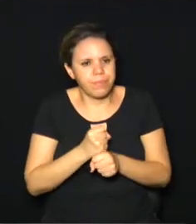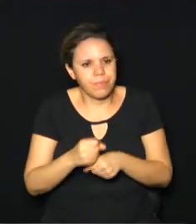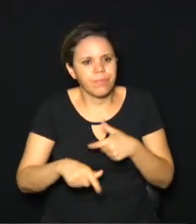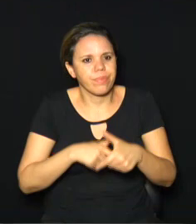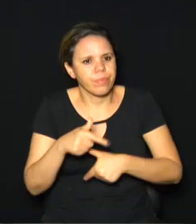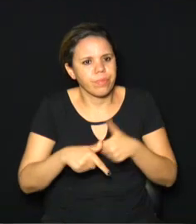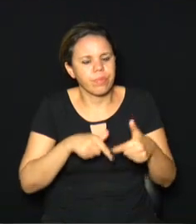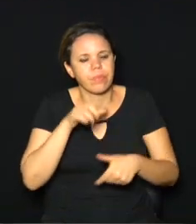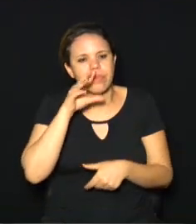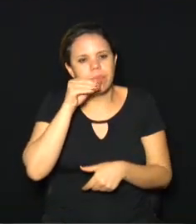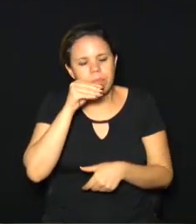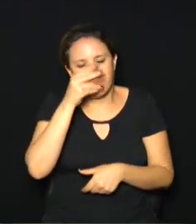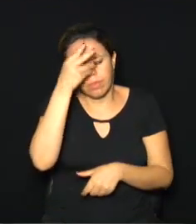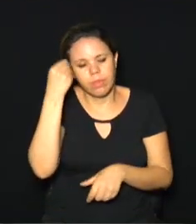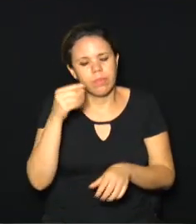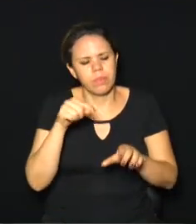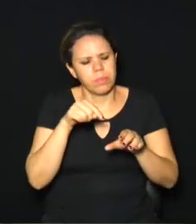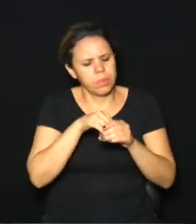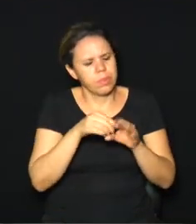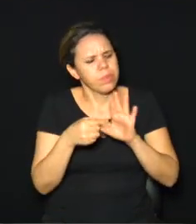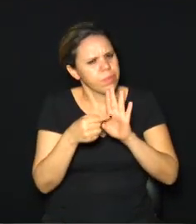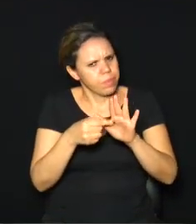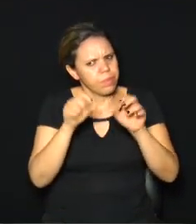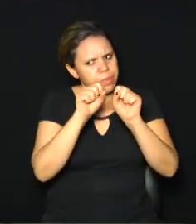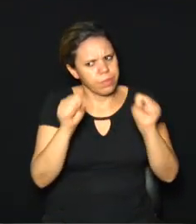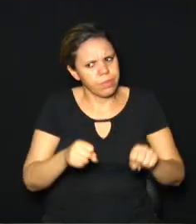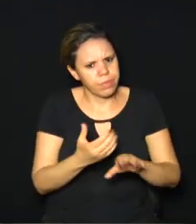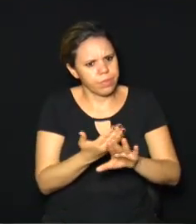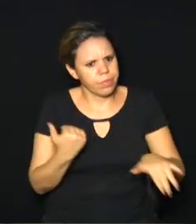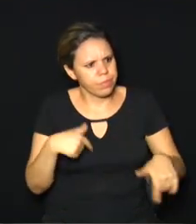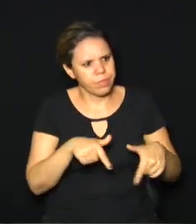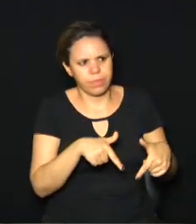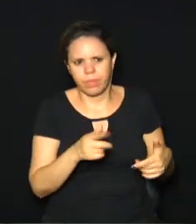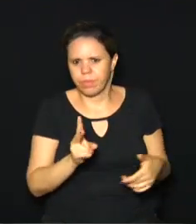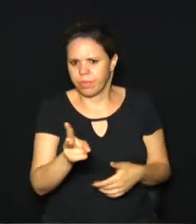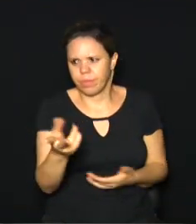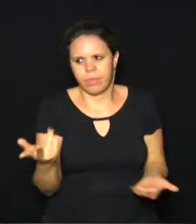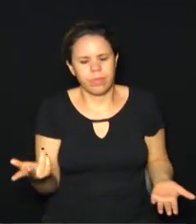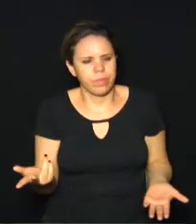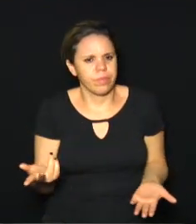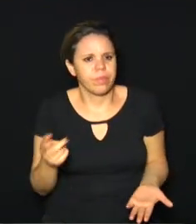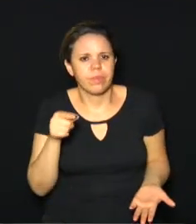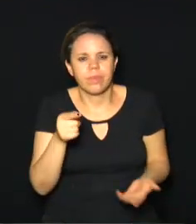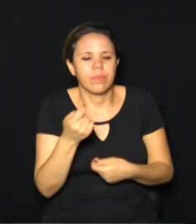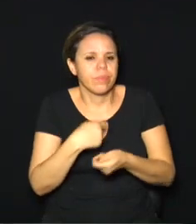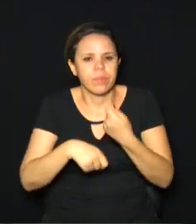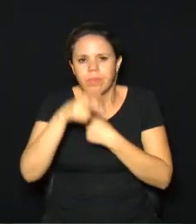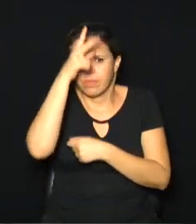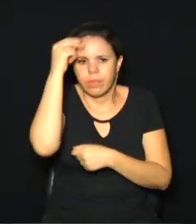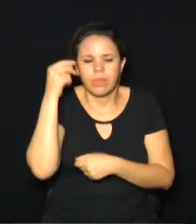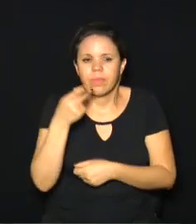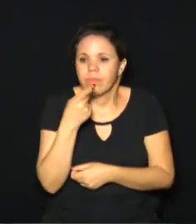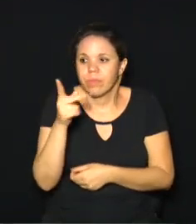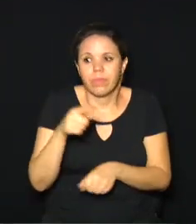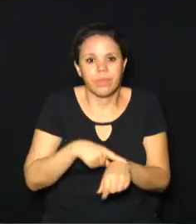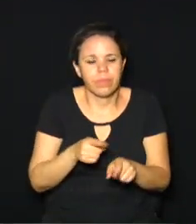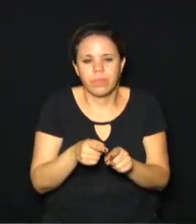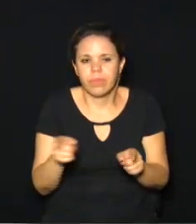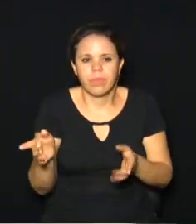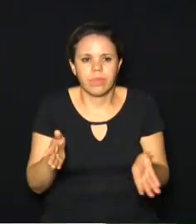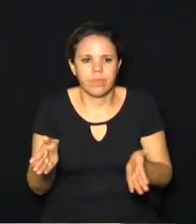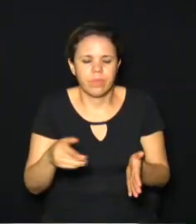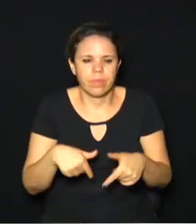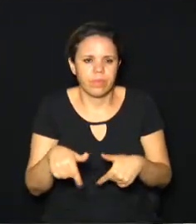lá no sistema com afastamento, e o servidor está trabalhando. Isso tem que contar, a administração pública tem que contar esse tempo, porque afinal de contas